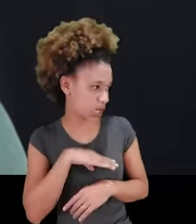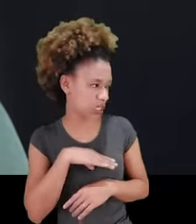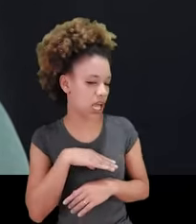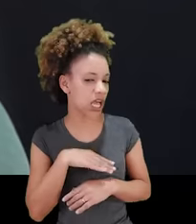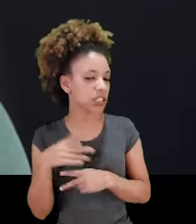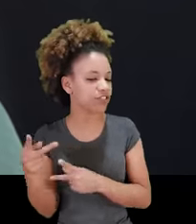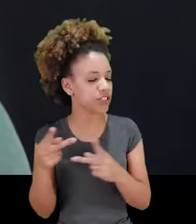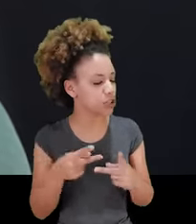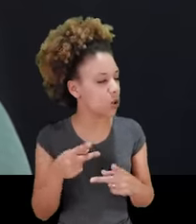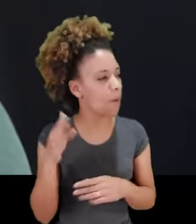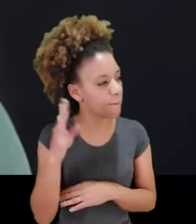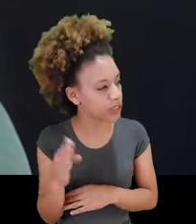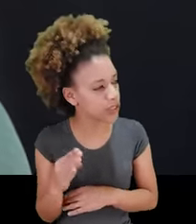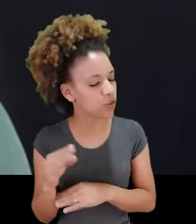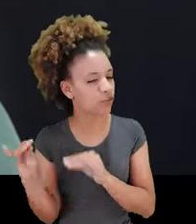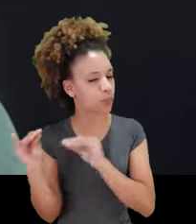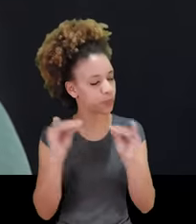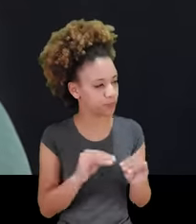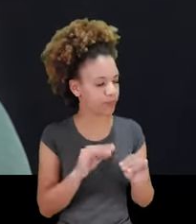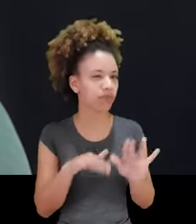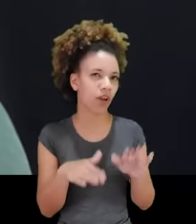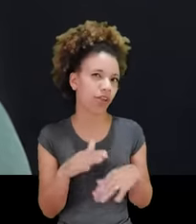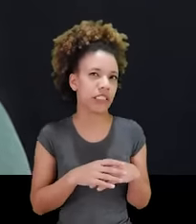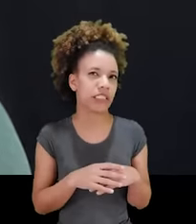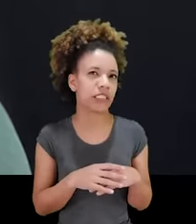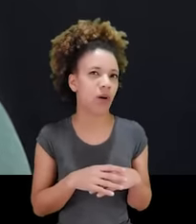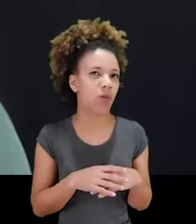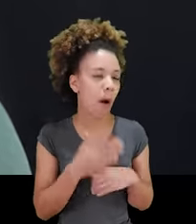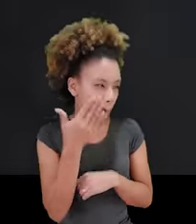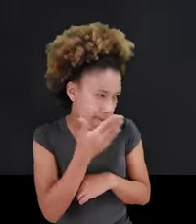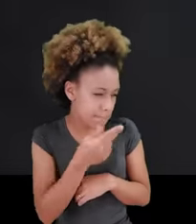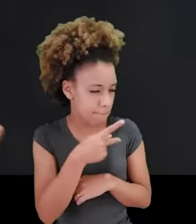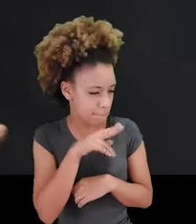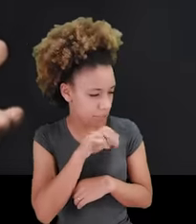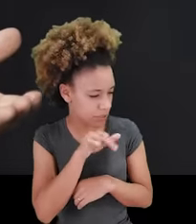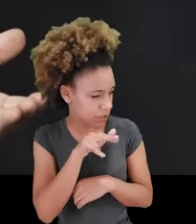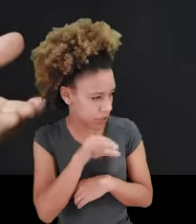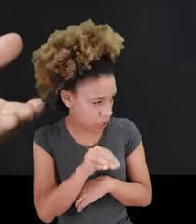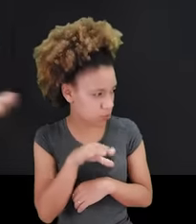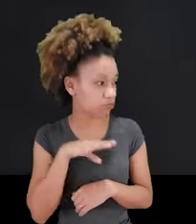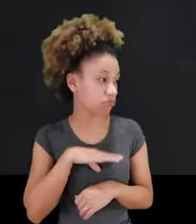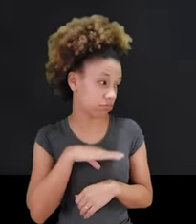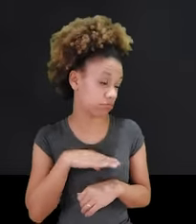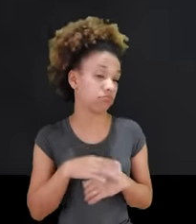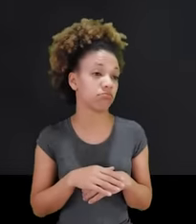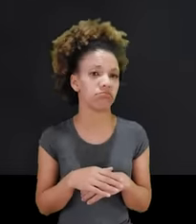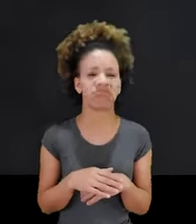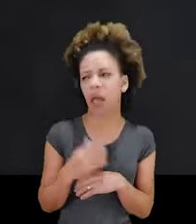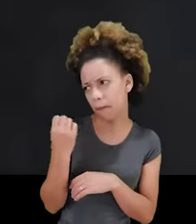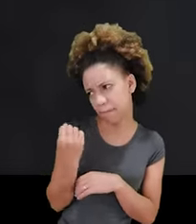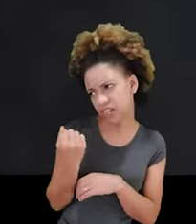Brasil, ele foi talvez ser um lugar... É quase como se fosse um puteiro de Portugal. Você usa sorte grande, quer dizer, vinham